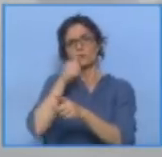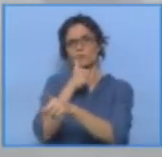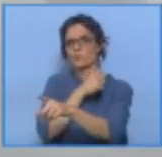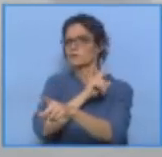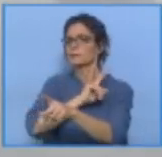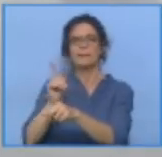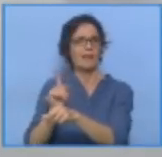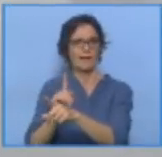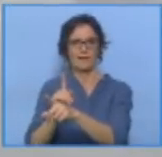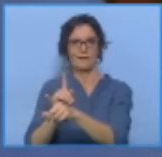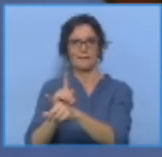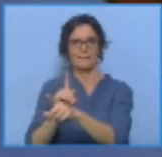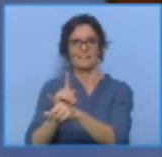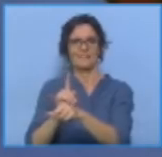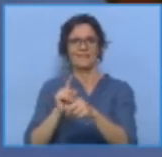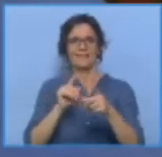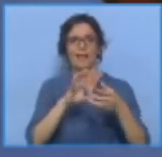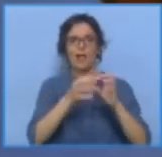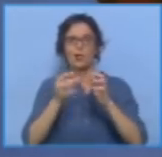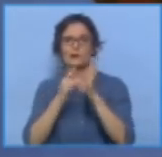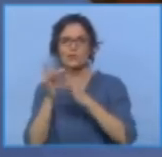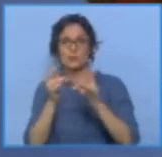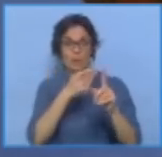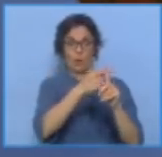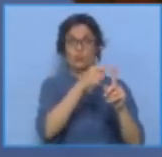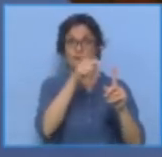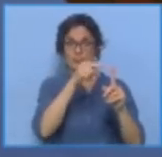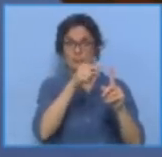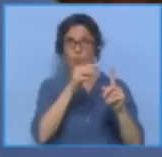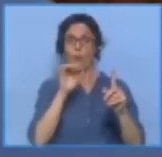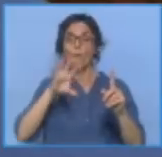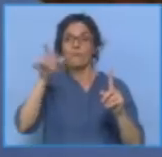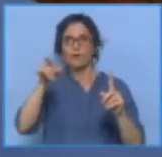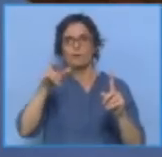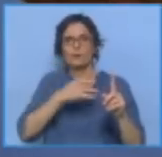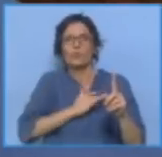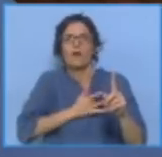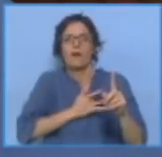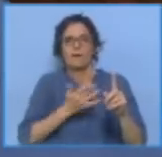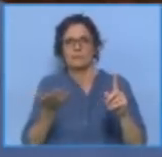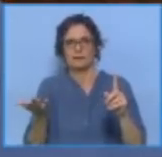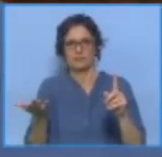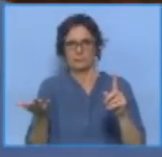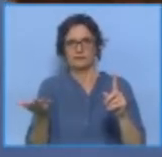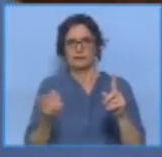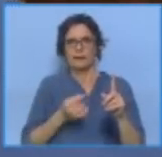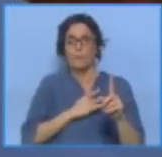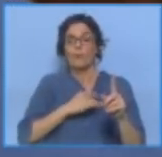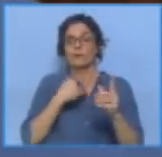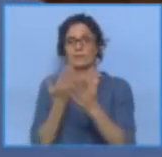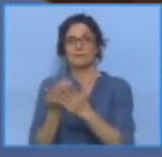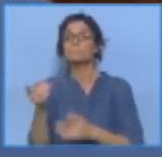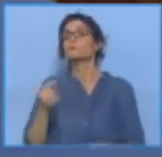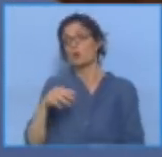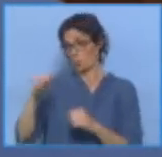também, 200% de acordo. Em relação é a minha maneira também de sentir, e eu acho que embora, quer dizer, eu reconheço,